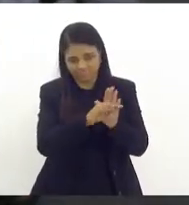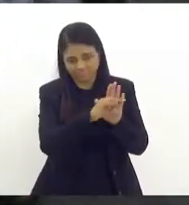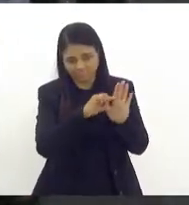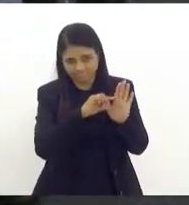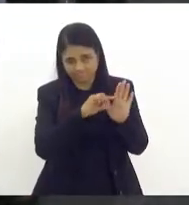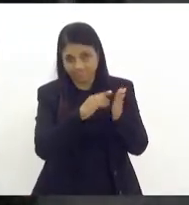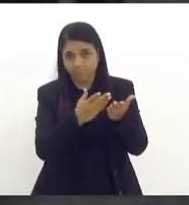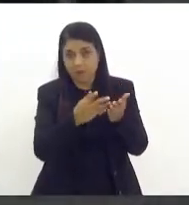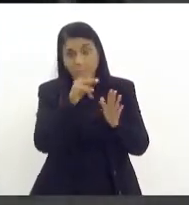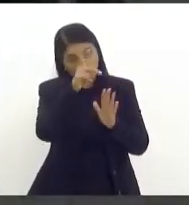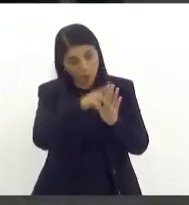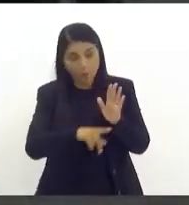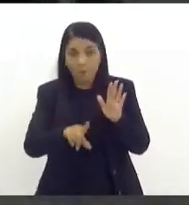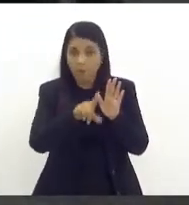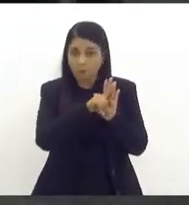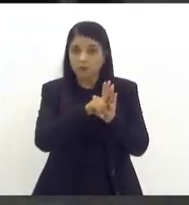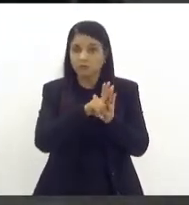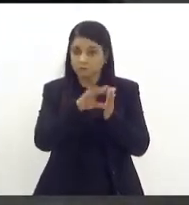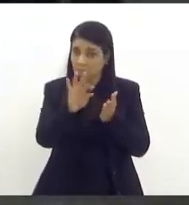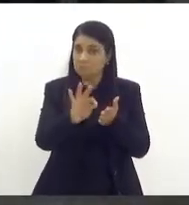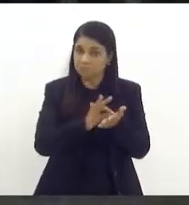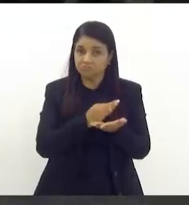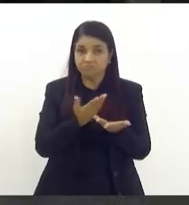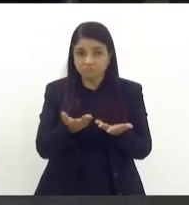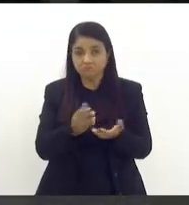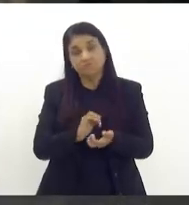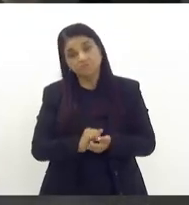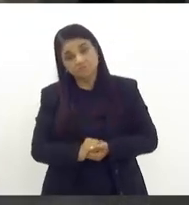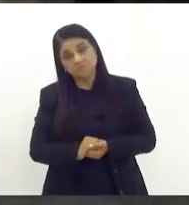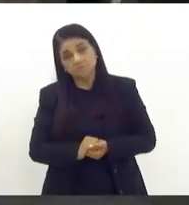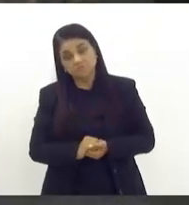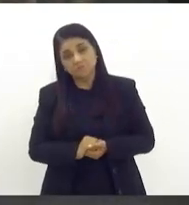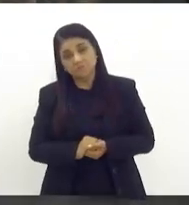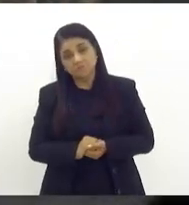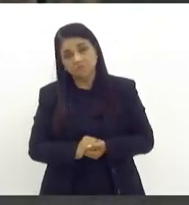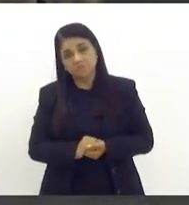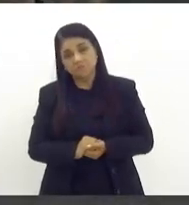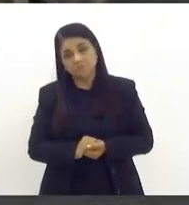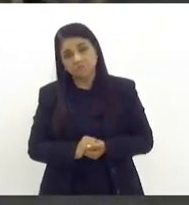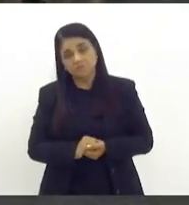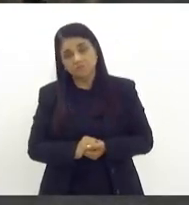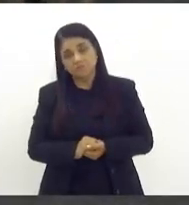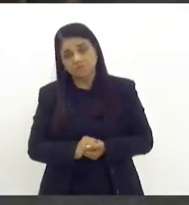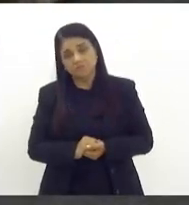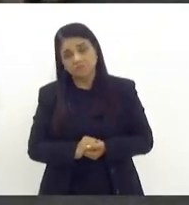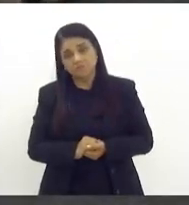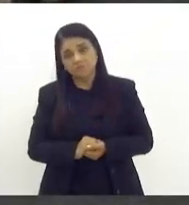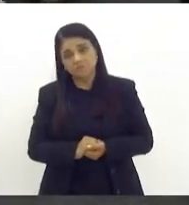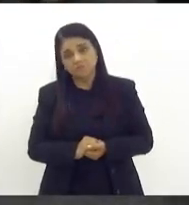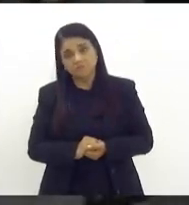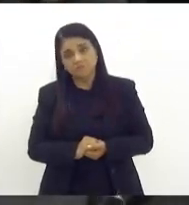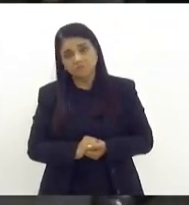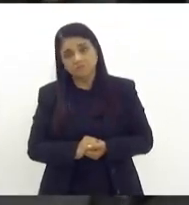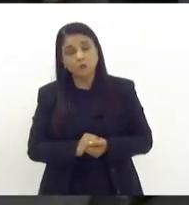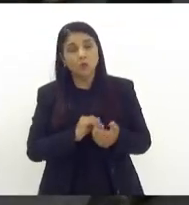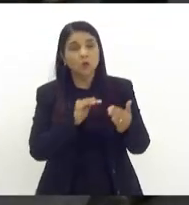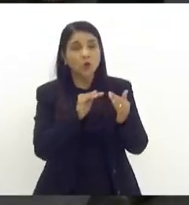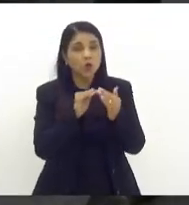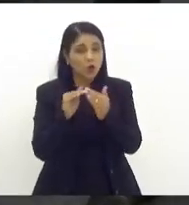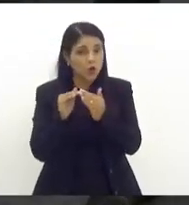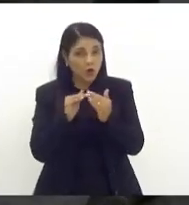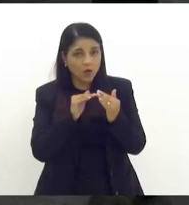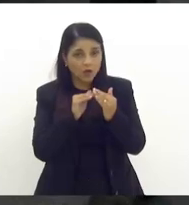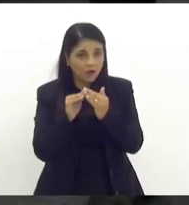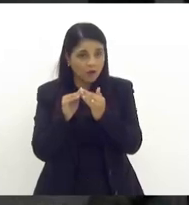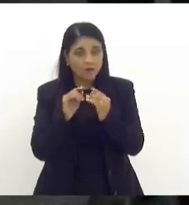mas o projeto ficou sancionado E aí concomitantemente começou